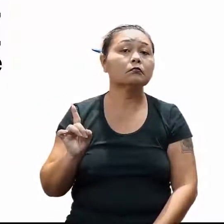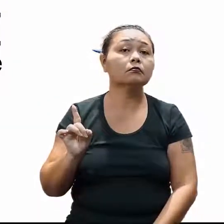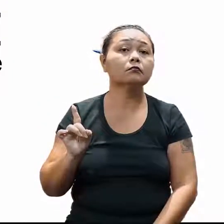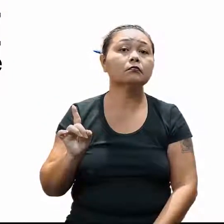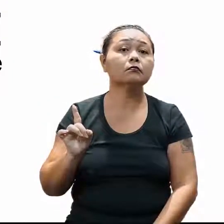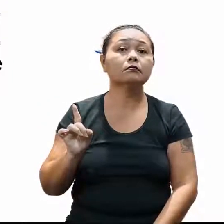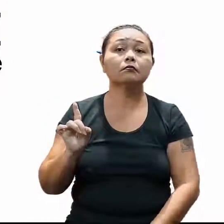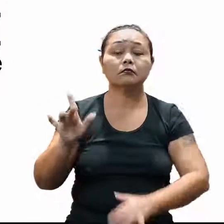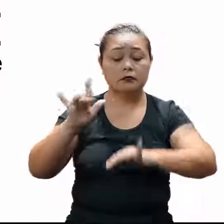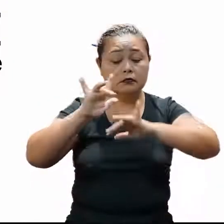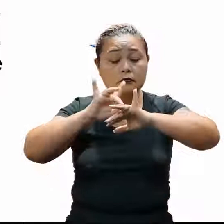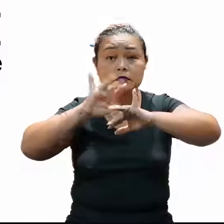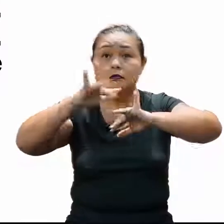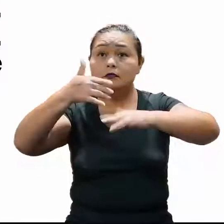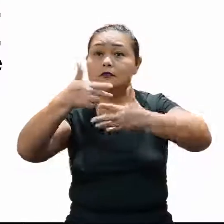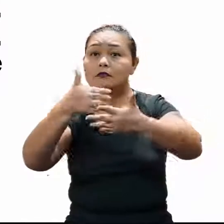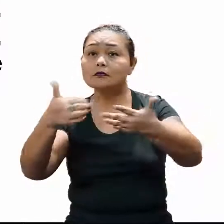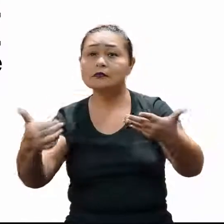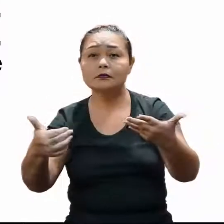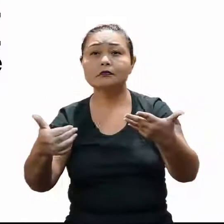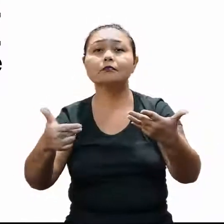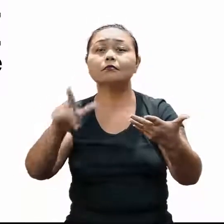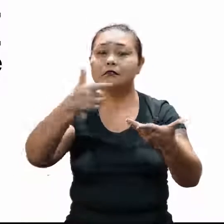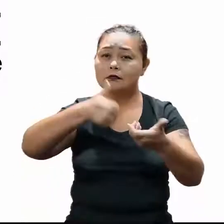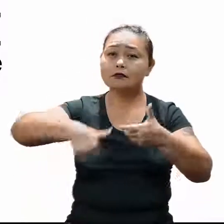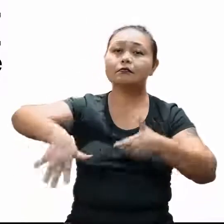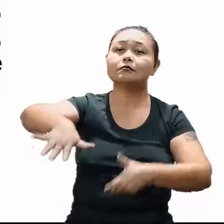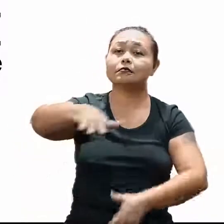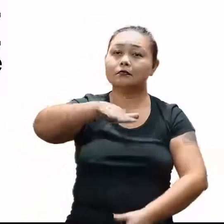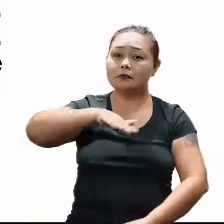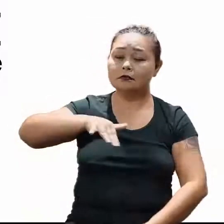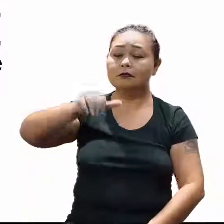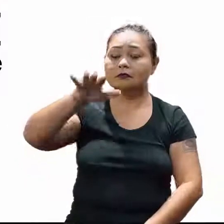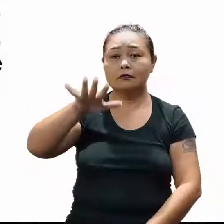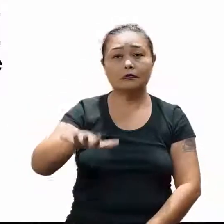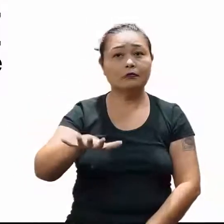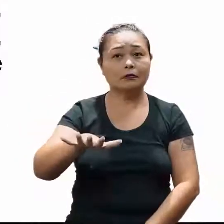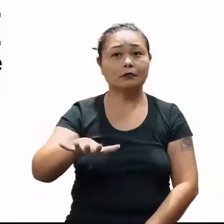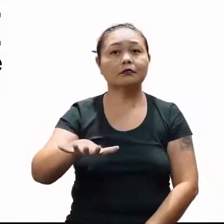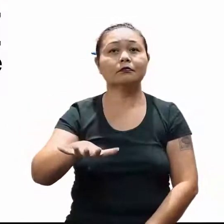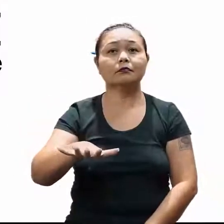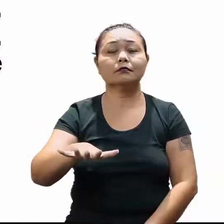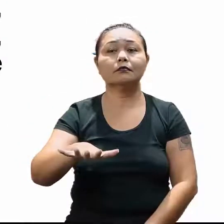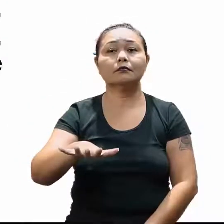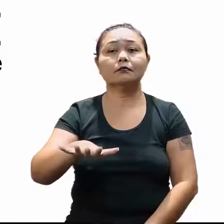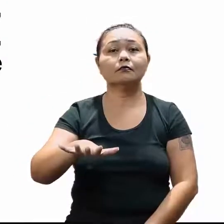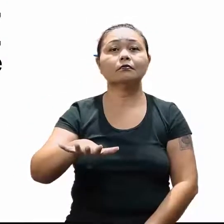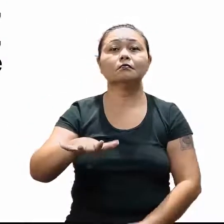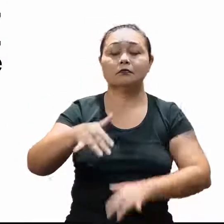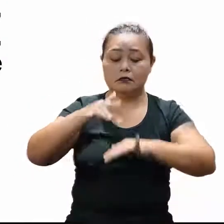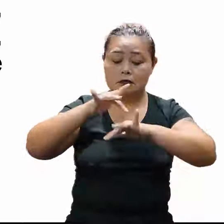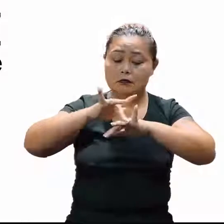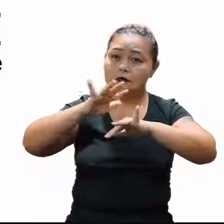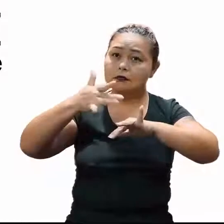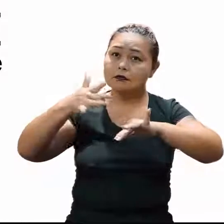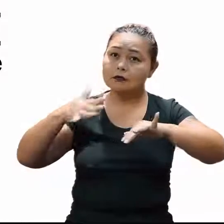as riquezas minerais que estavam nessa região, a